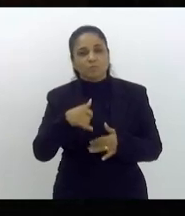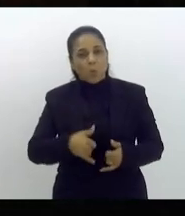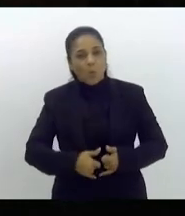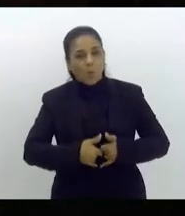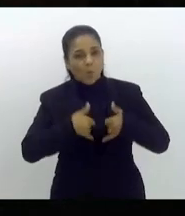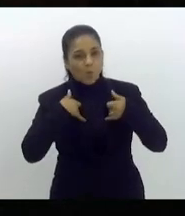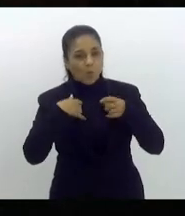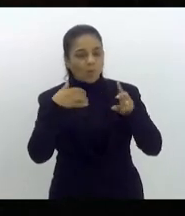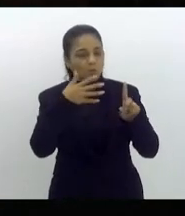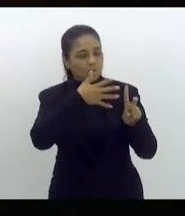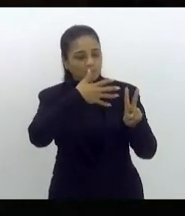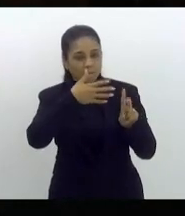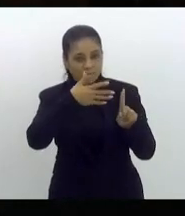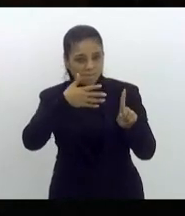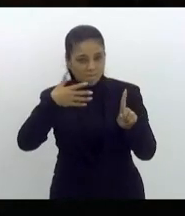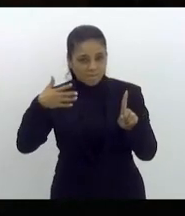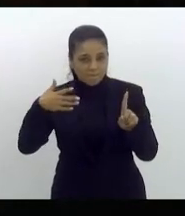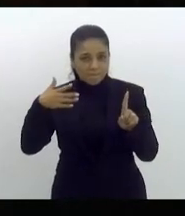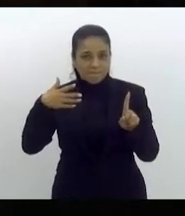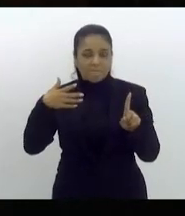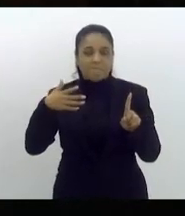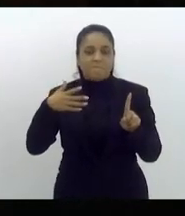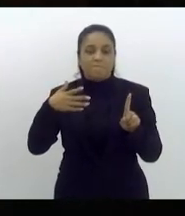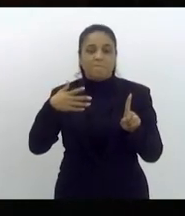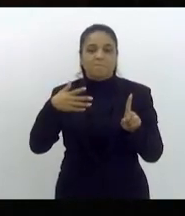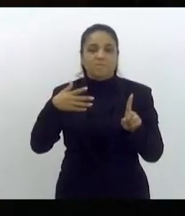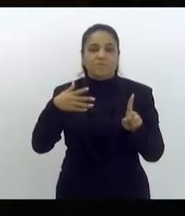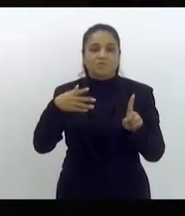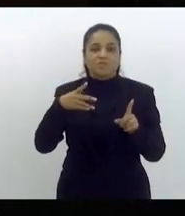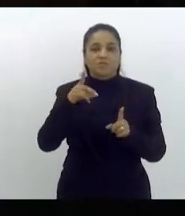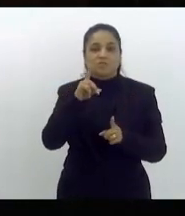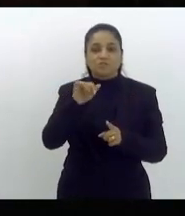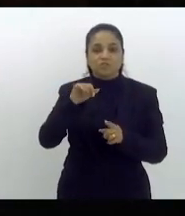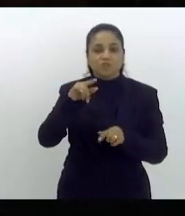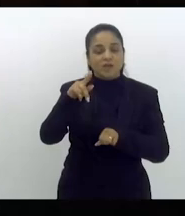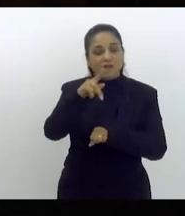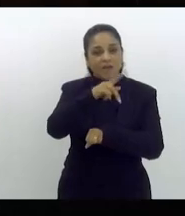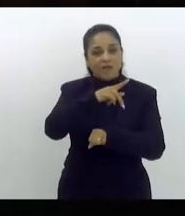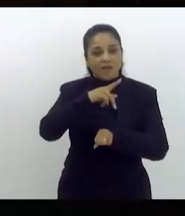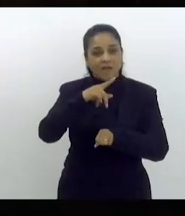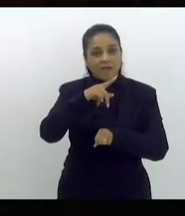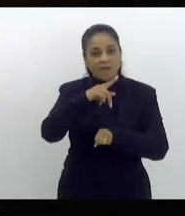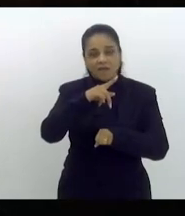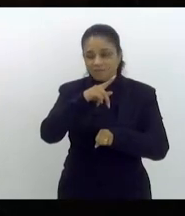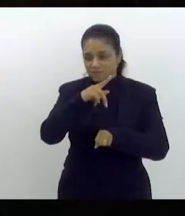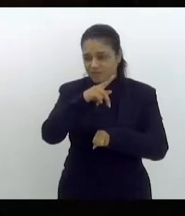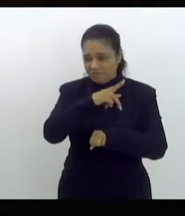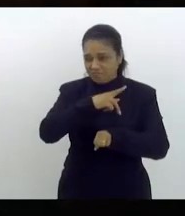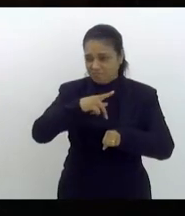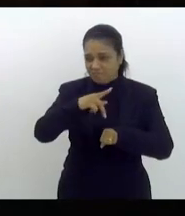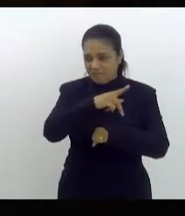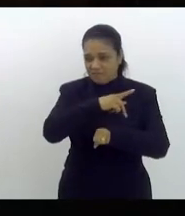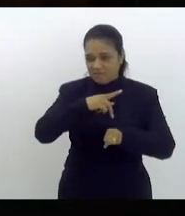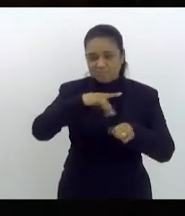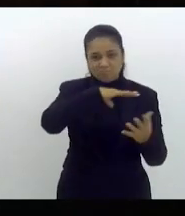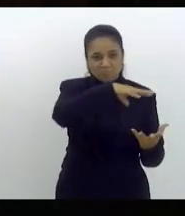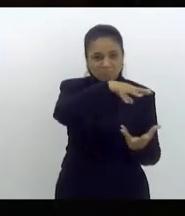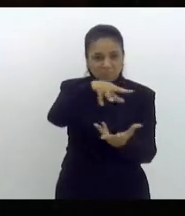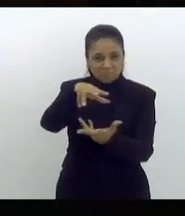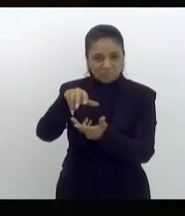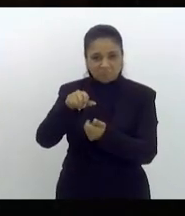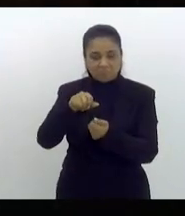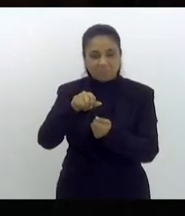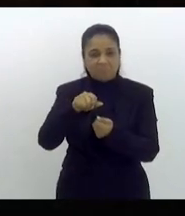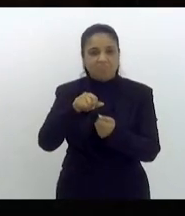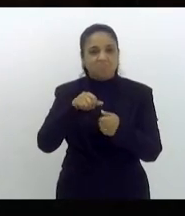Pessoa lgbtqia+ dia internacional de lembrança da memória daquelas e daqueles